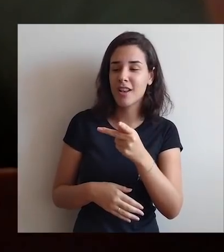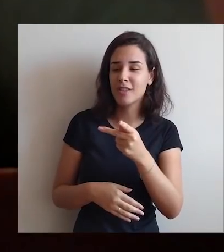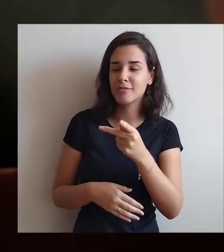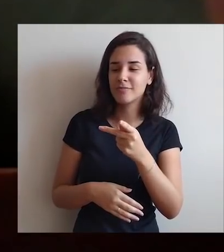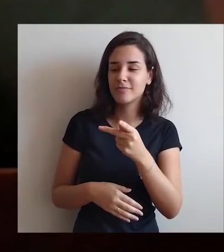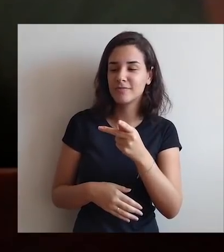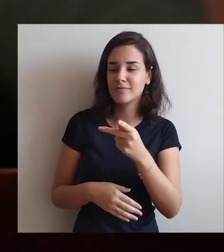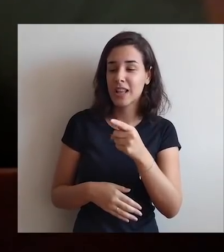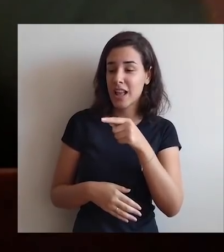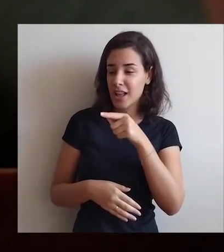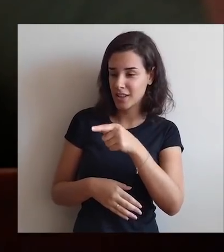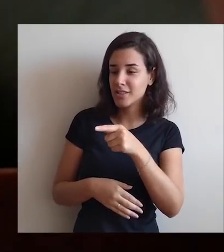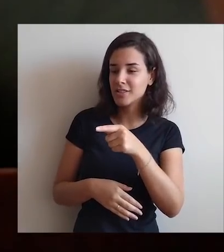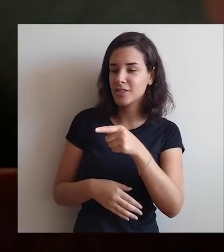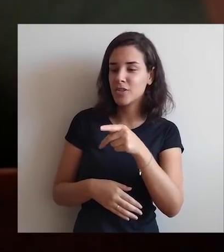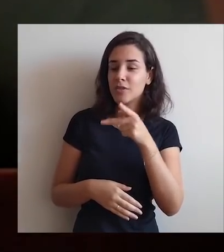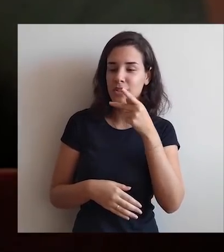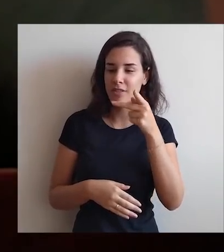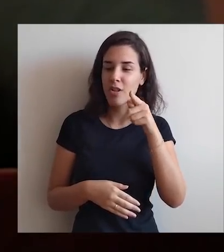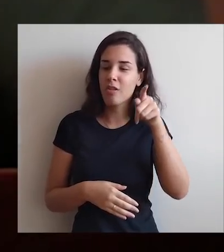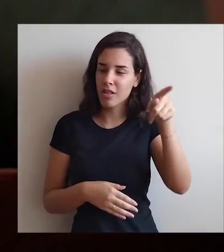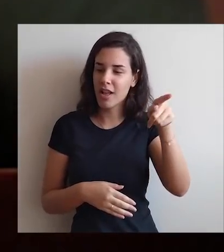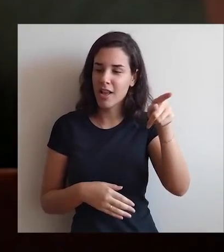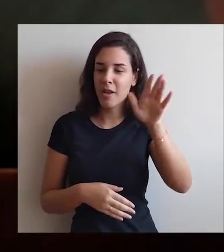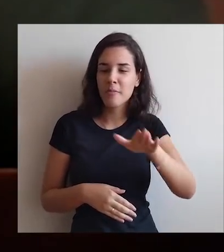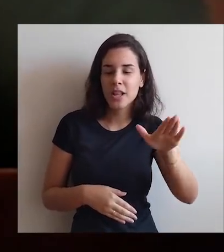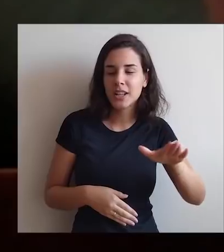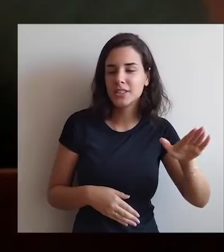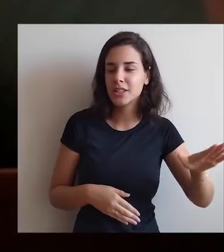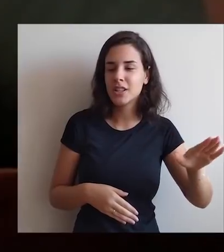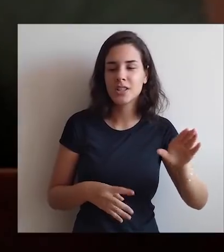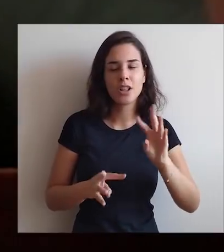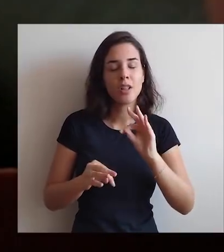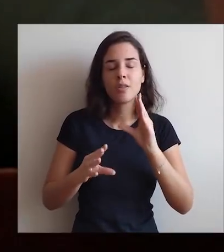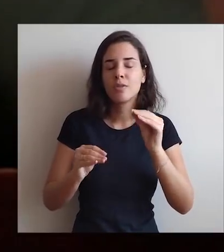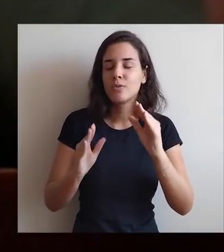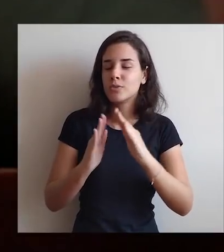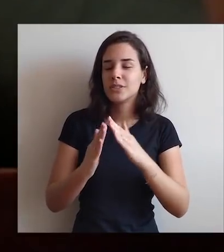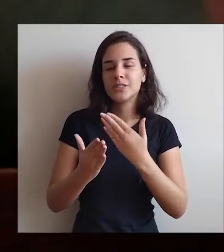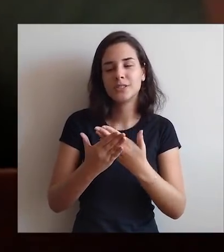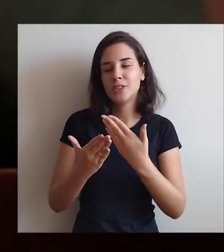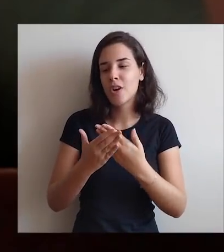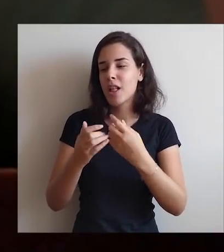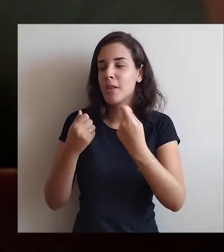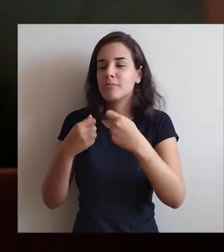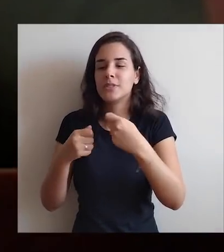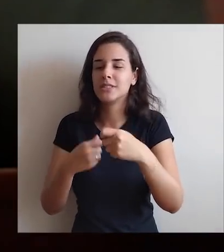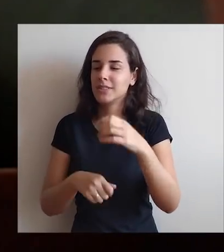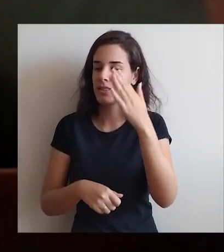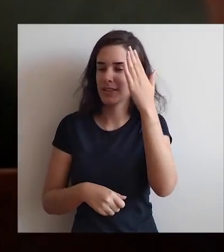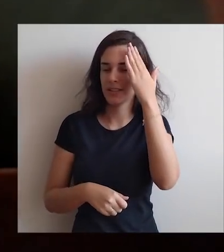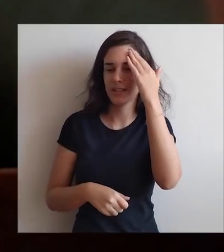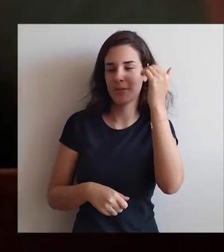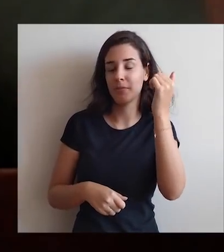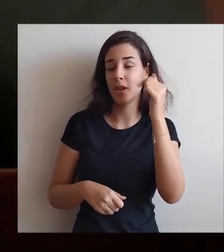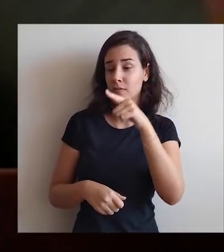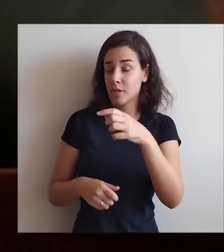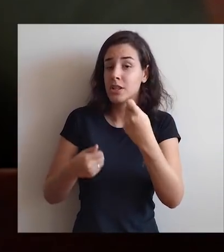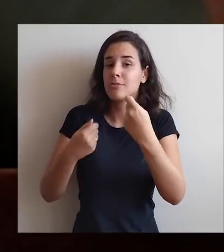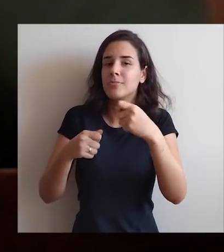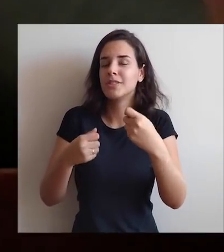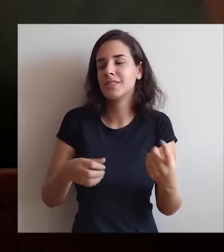daqui." Mas na verdade não. Eles olharam para mim e falaram assim: "O que você falou para